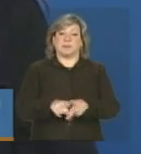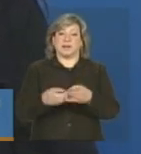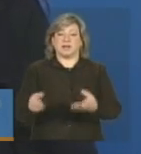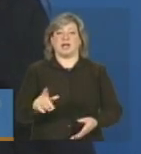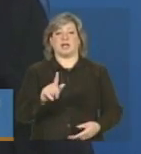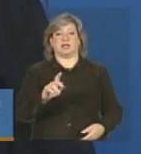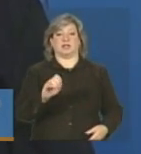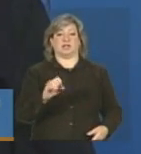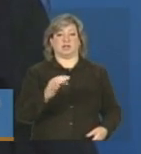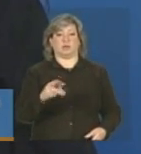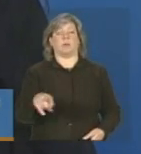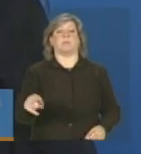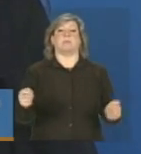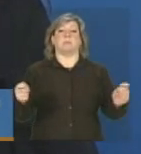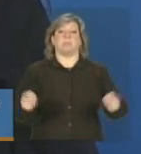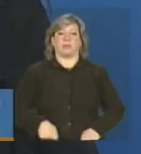pode